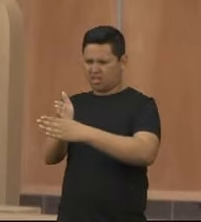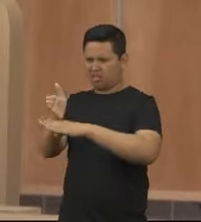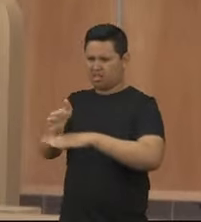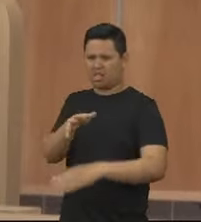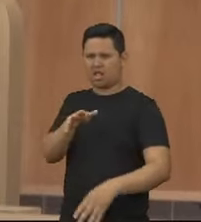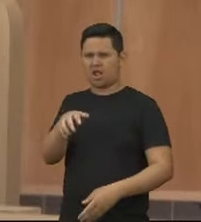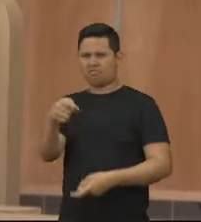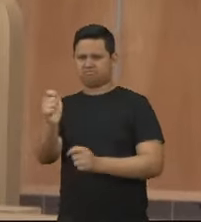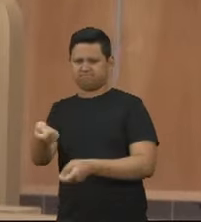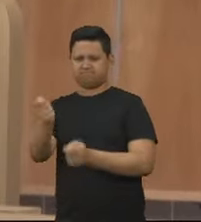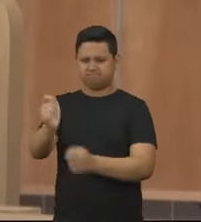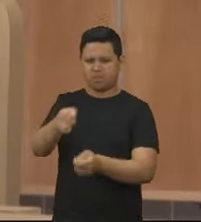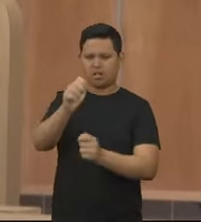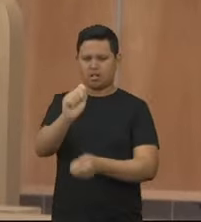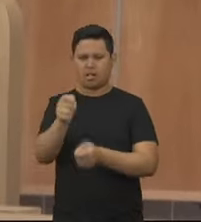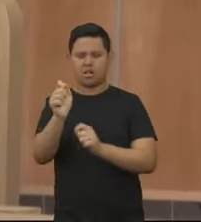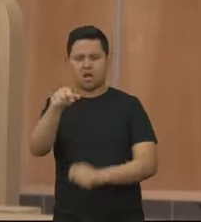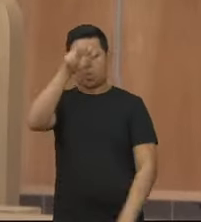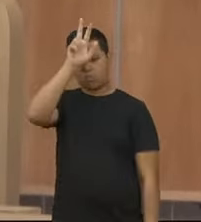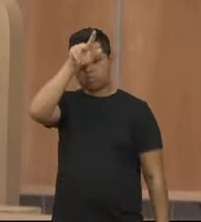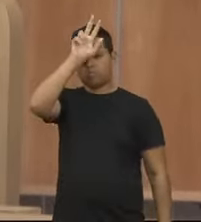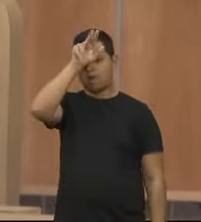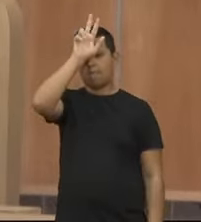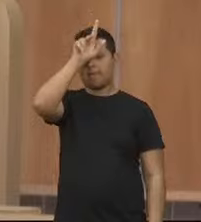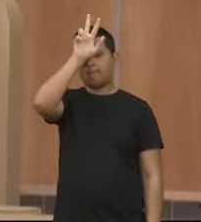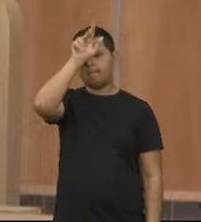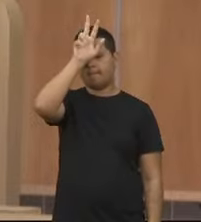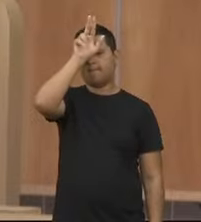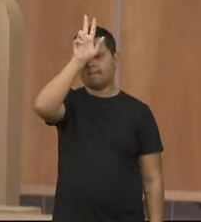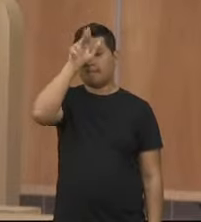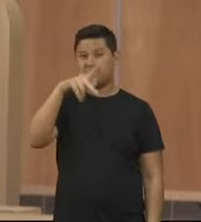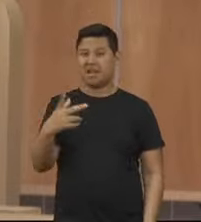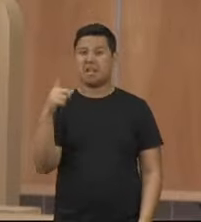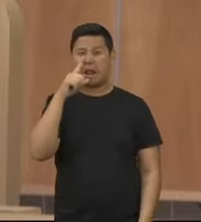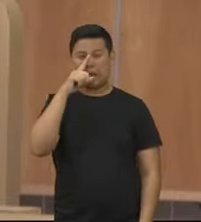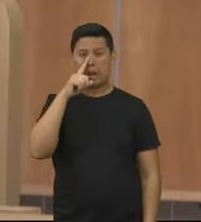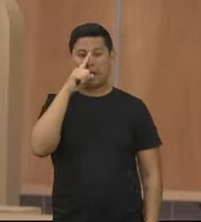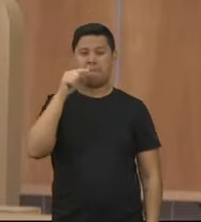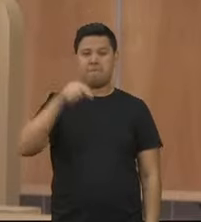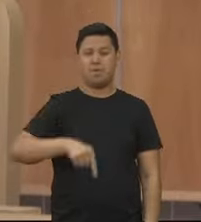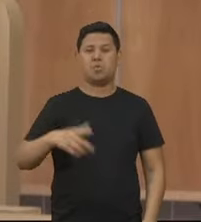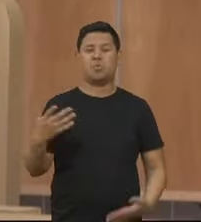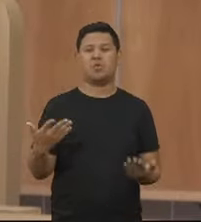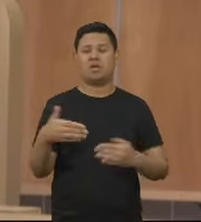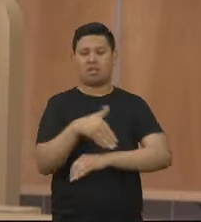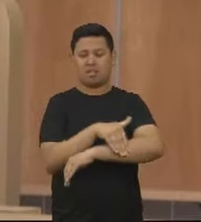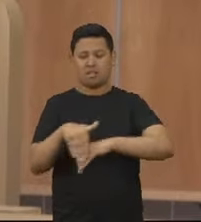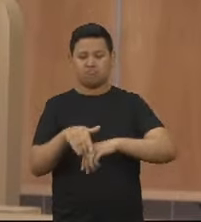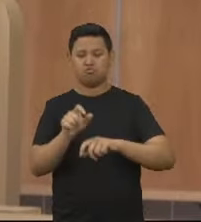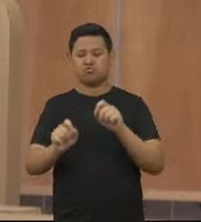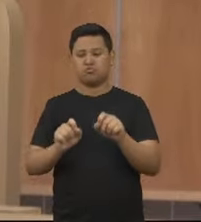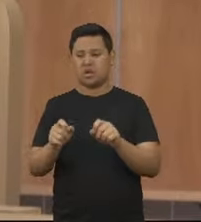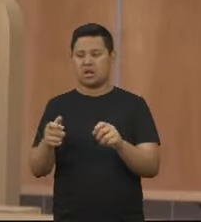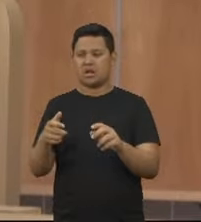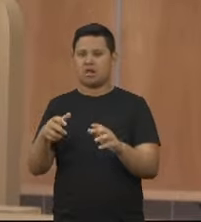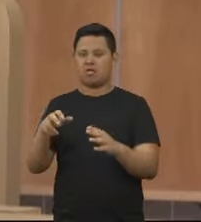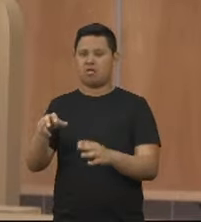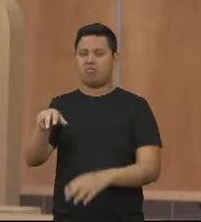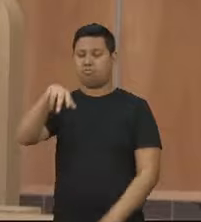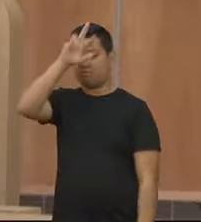grandes avenidas e correndo risco, como já ocorreu aqui em Jacareí, de causar